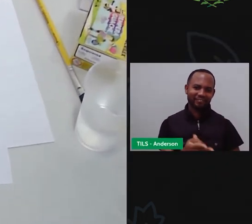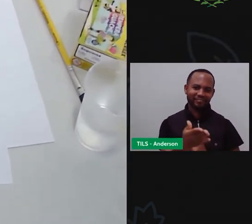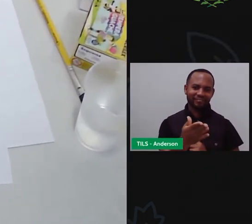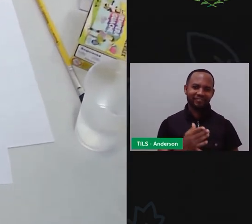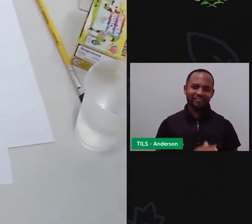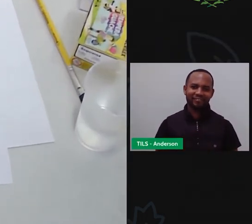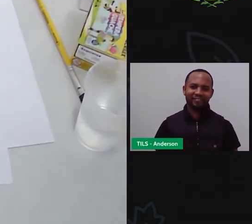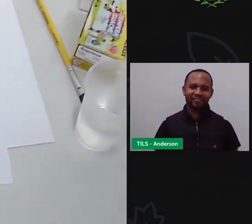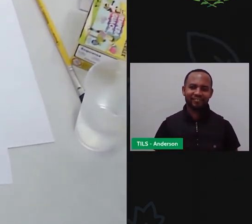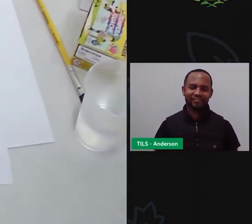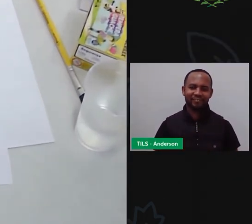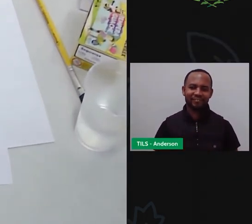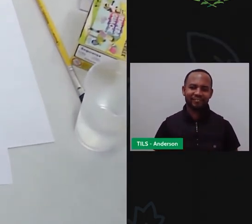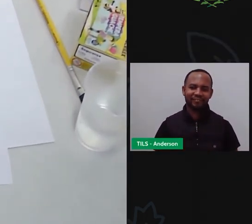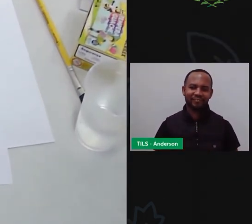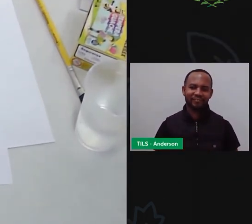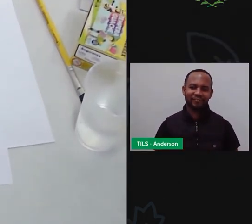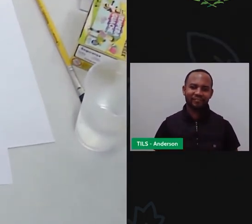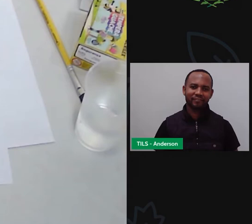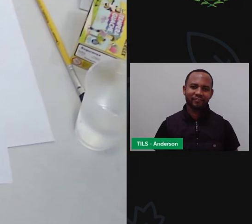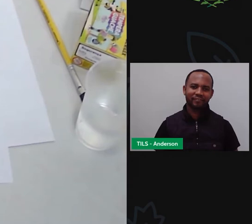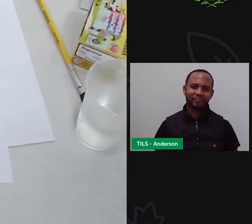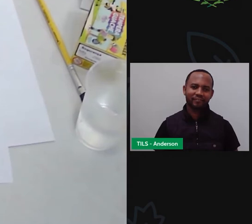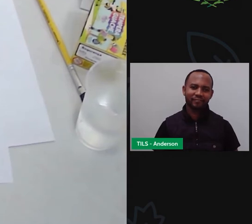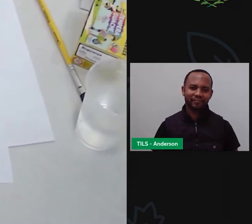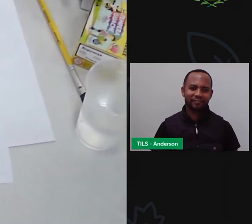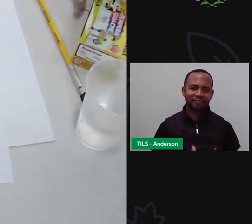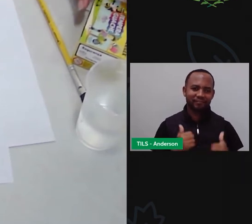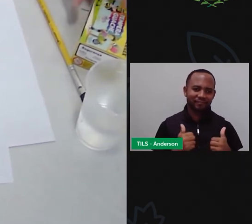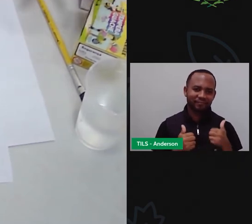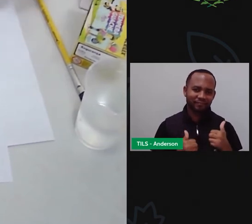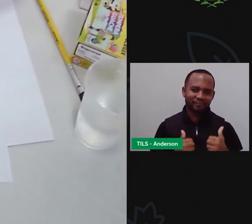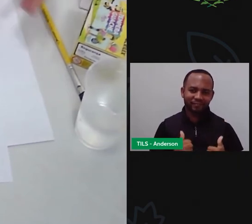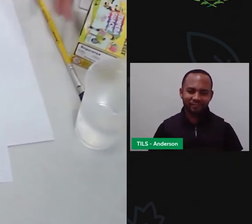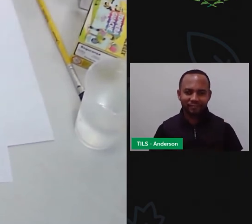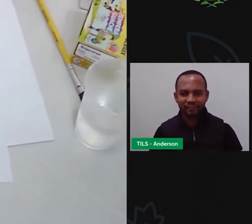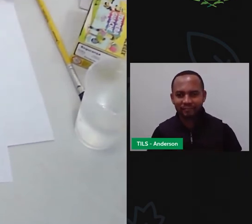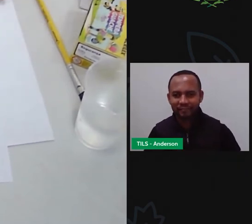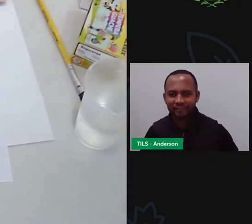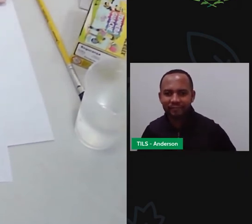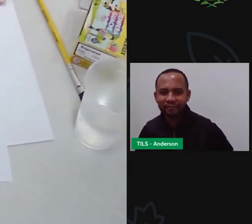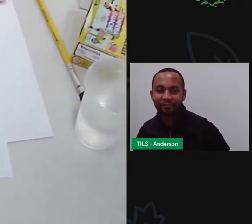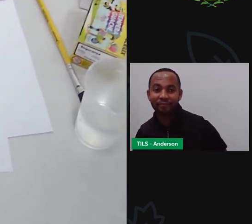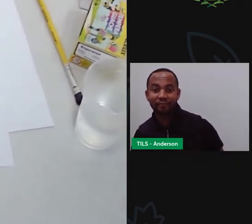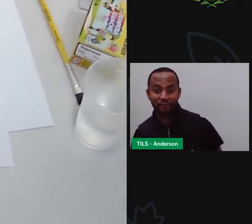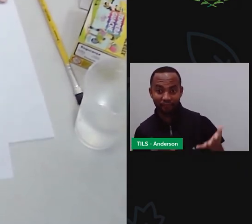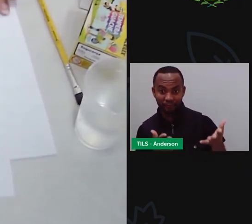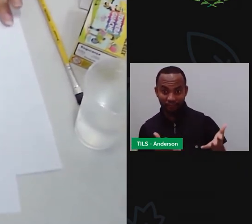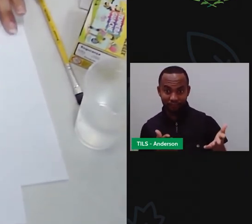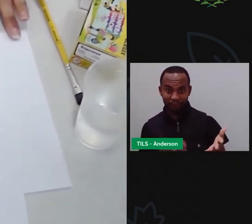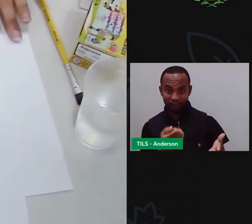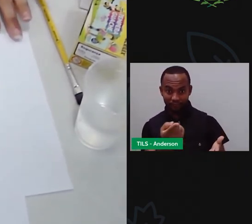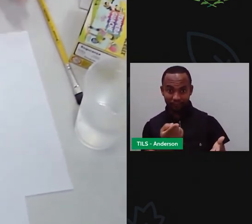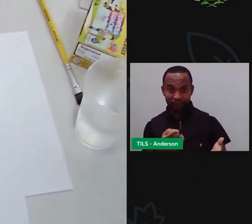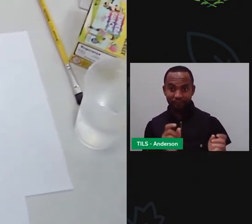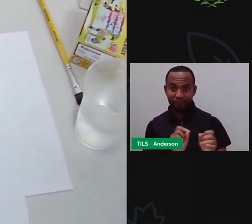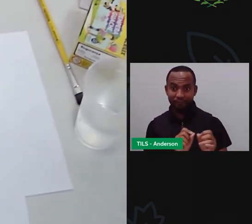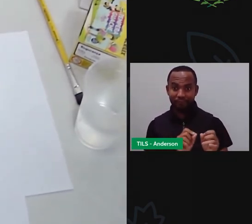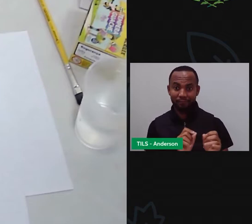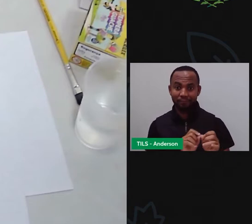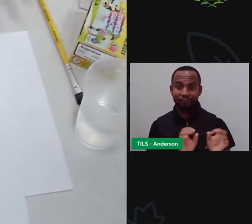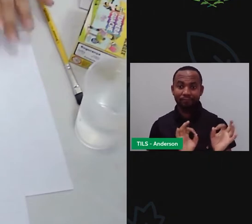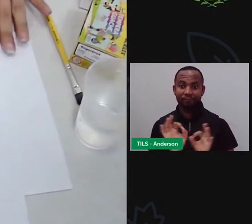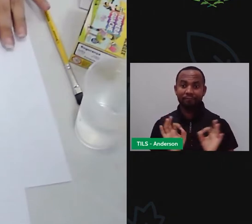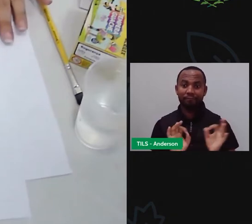está aí se amostrando. Mas é só por enquanto, viu, Anderson? Bom, para a nossa atividade de hoje, né? O que é que vamos